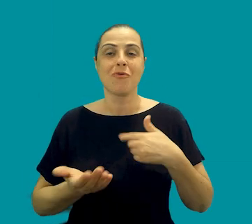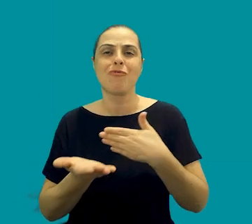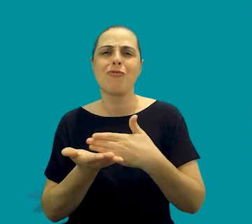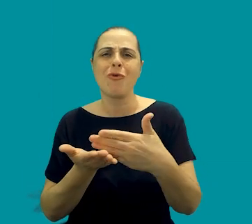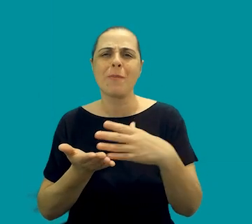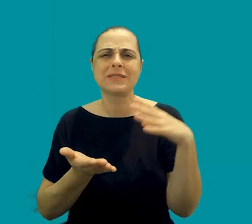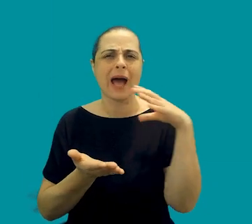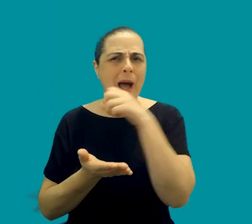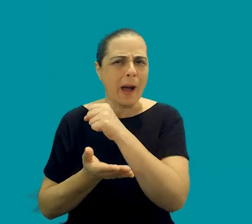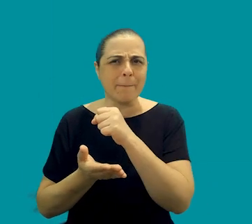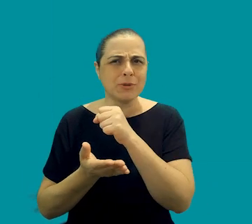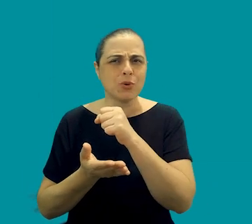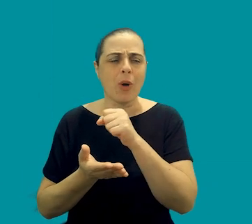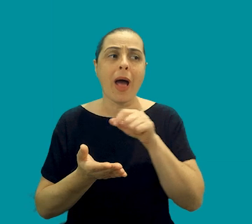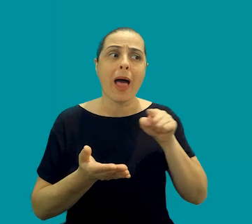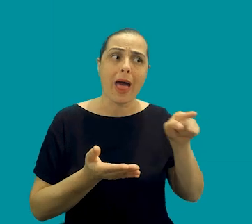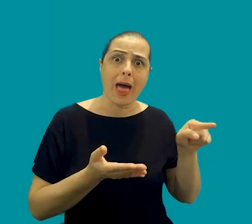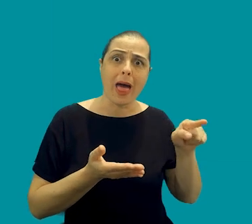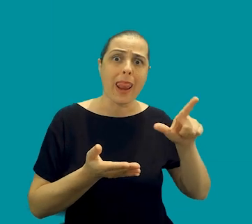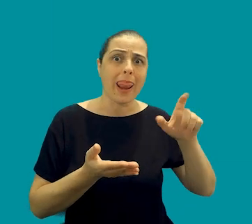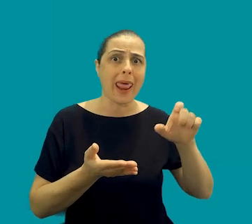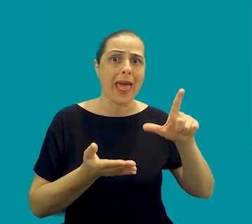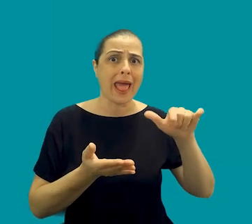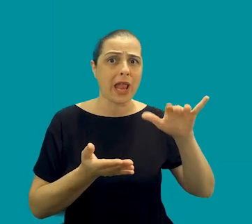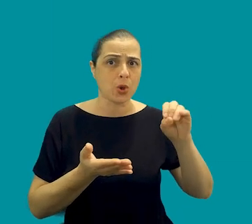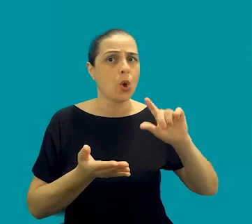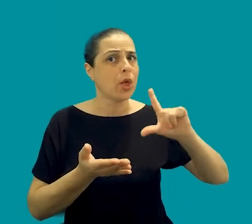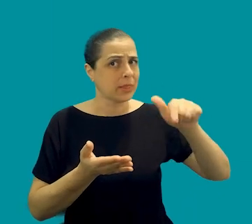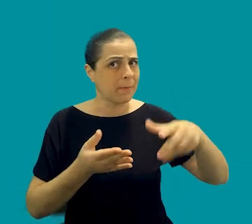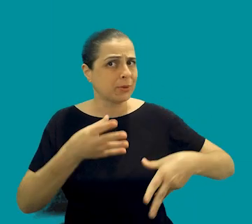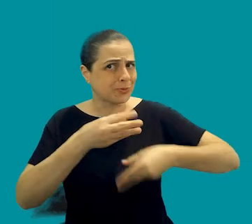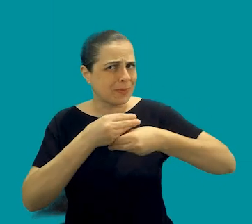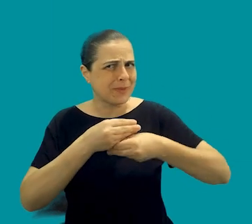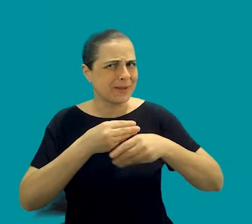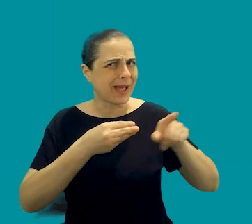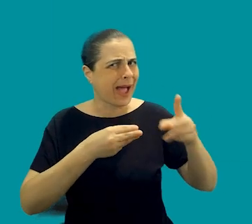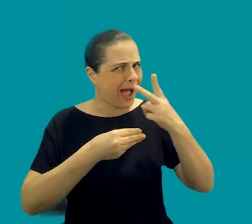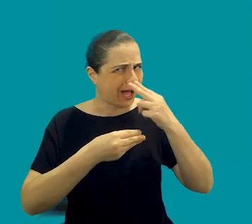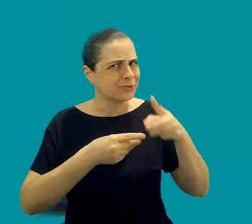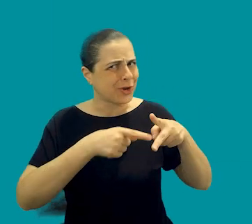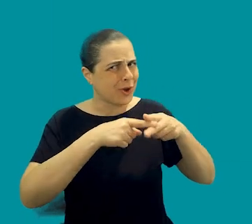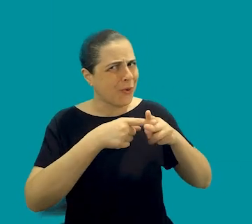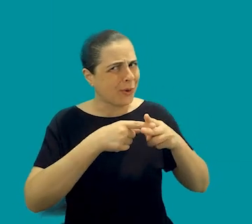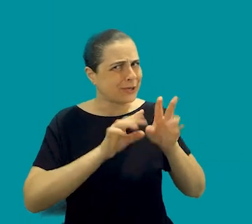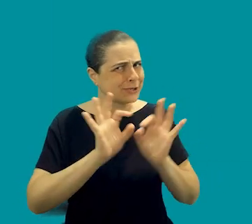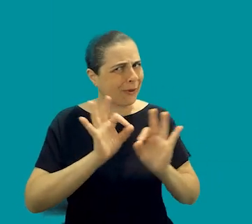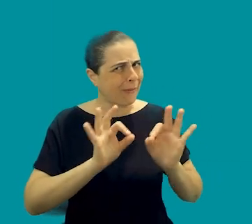Bom, eu vou começar falando rapidinho, depois o Lélio me complementa ou me corrige aqui, mais provável que ele me corrija.